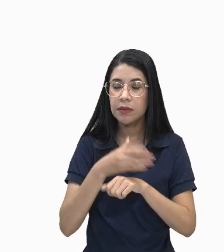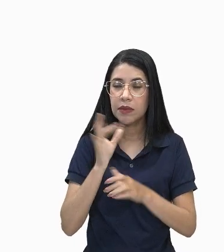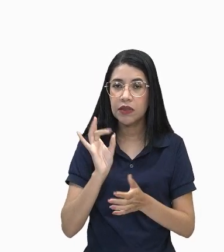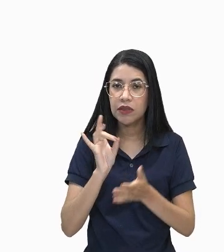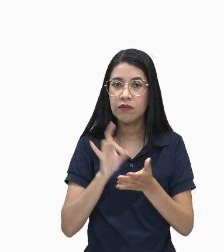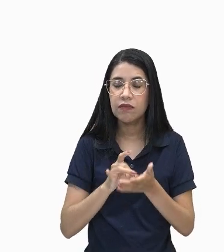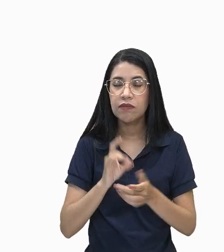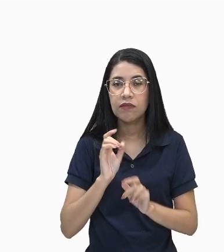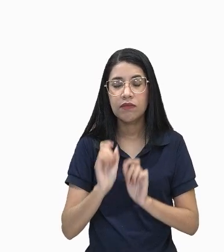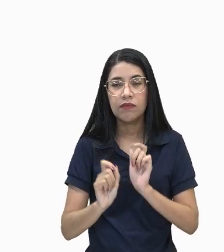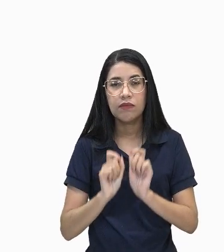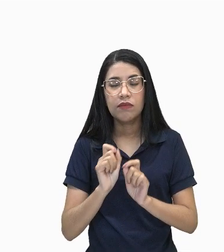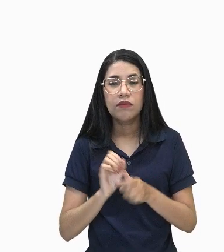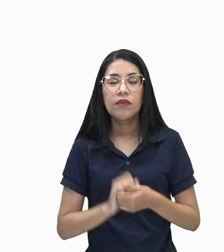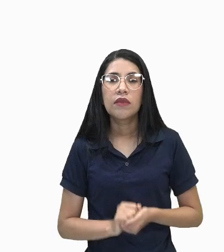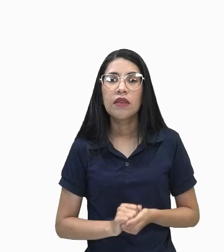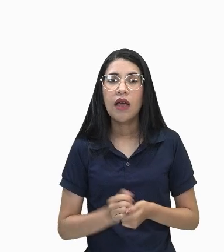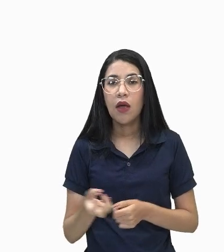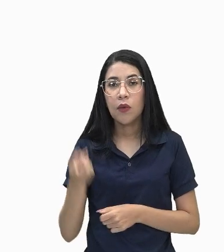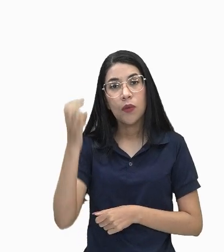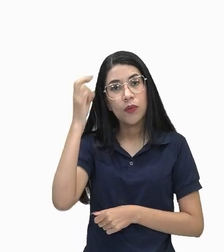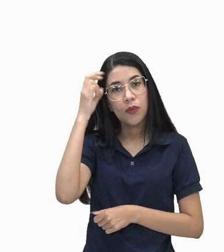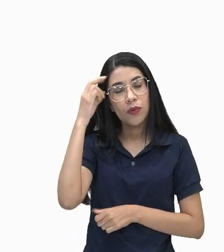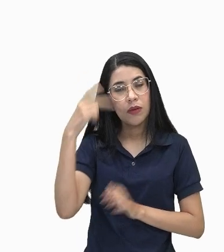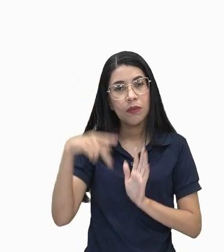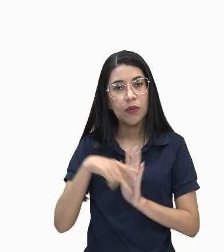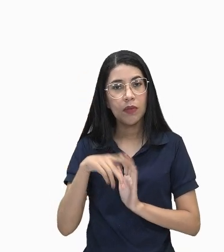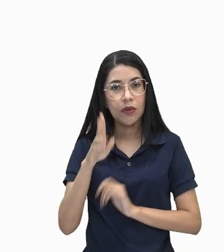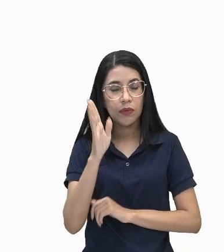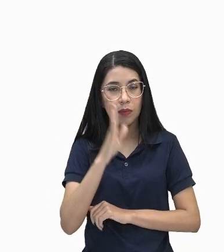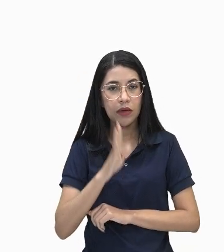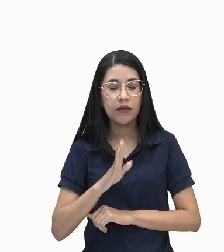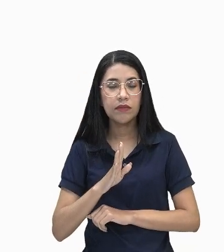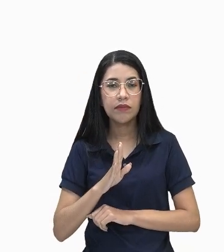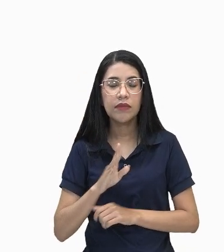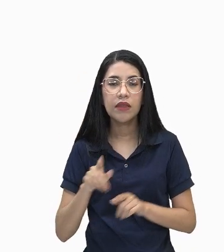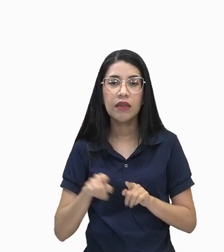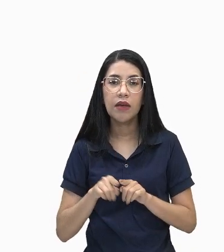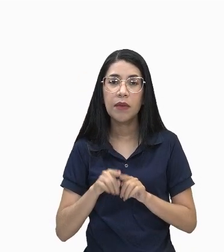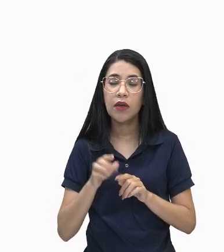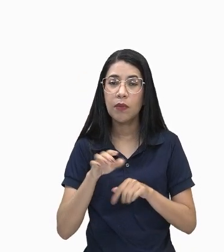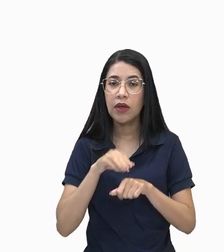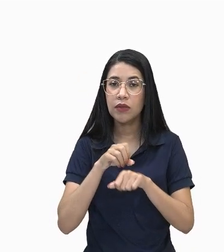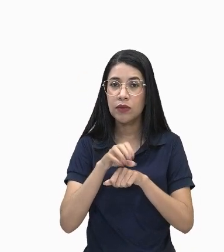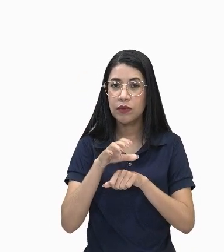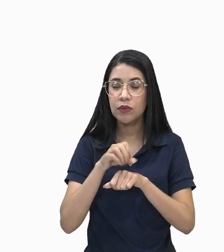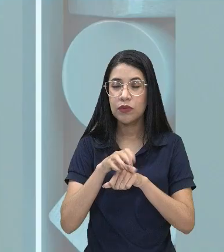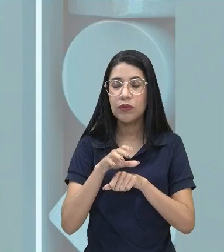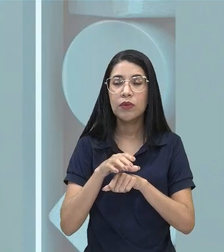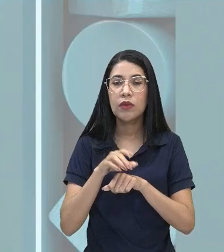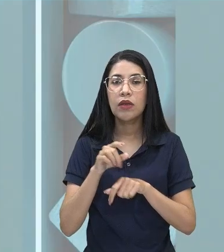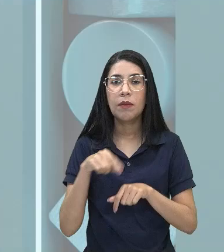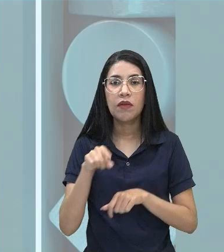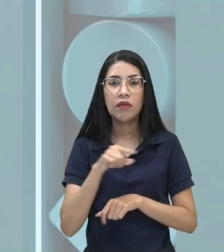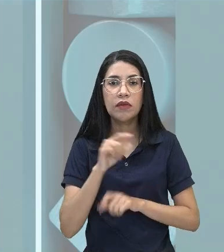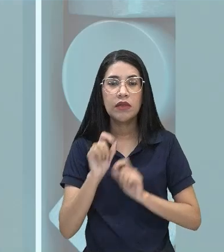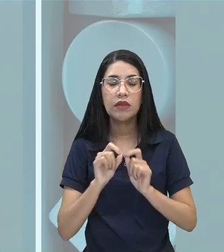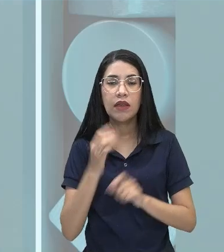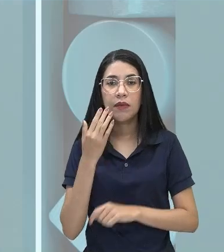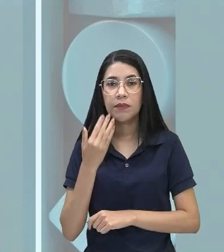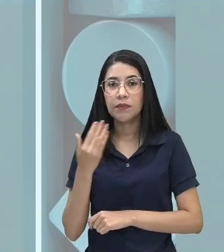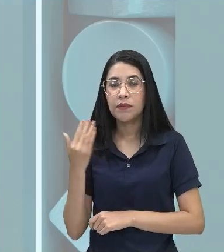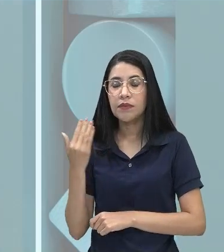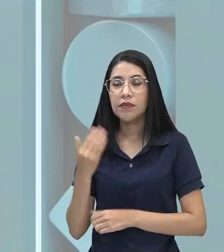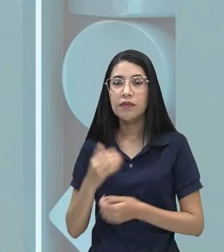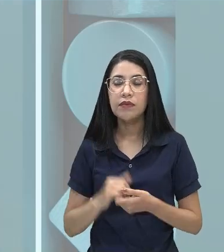participando, né, da cultura do país. E eu queria, então, sugerir para vocês, para os meus queridos, né,